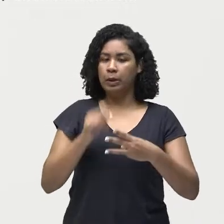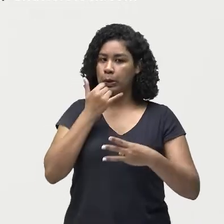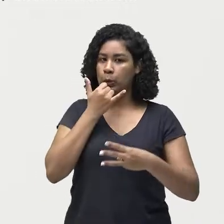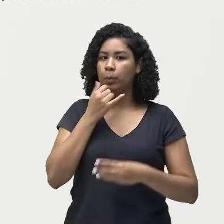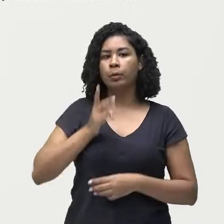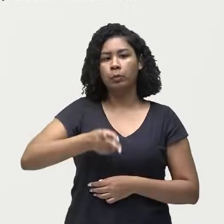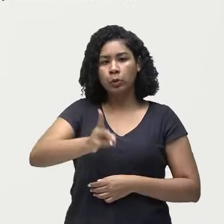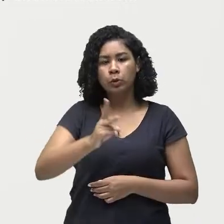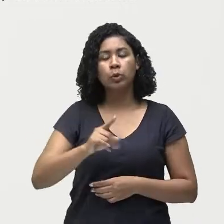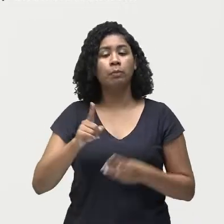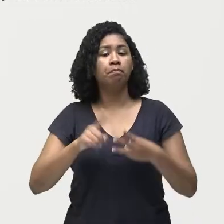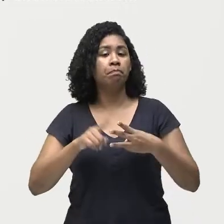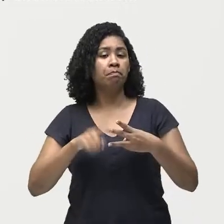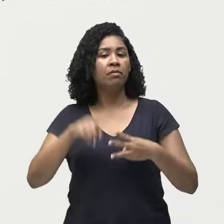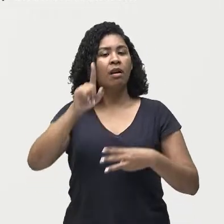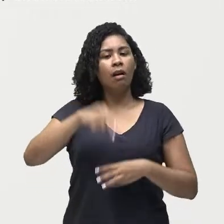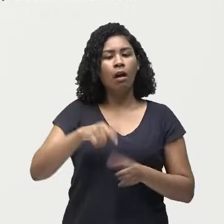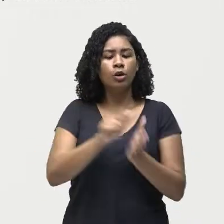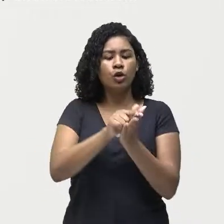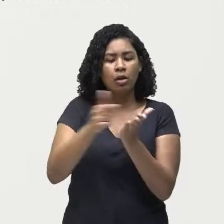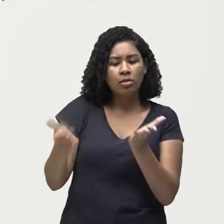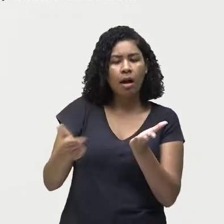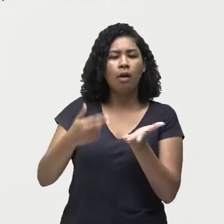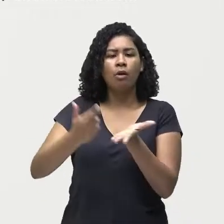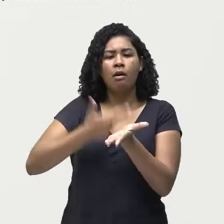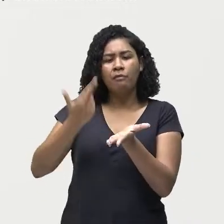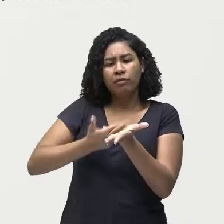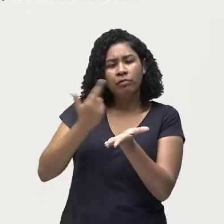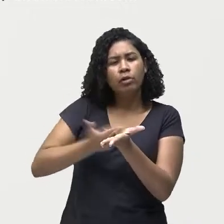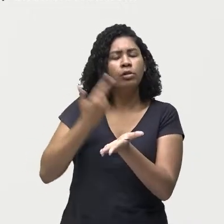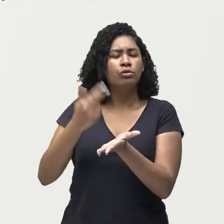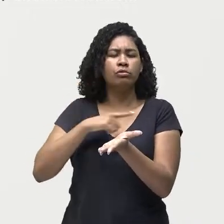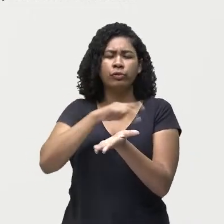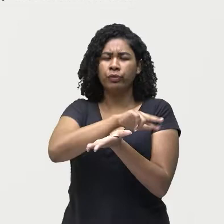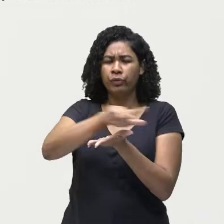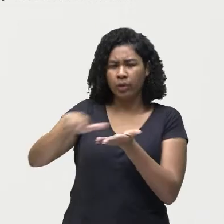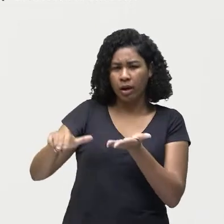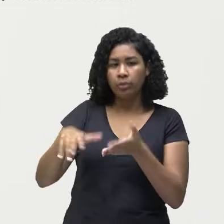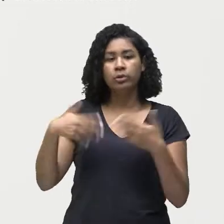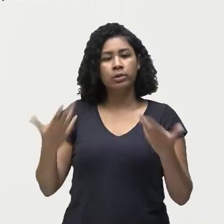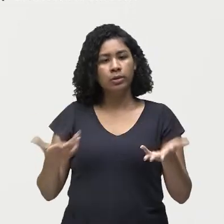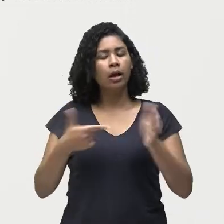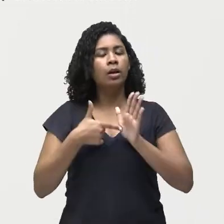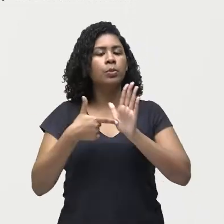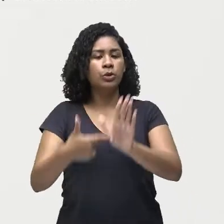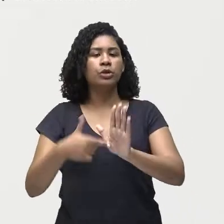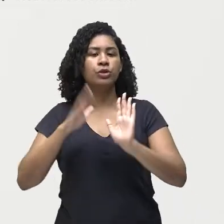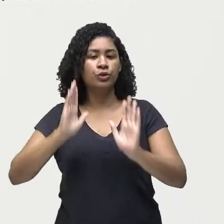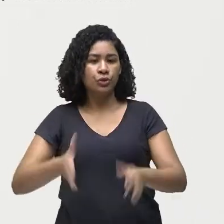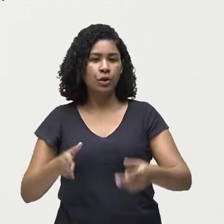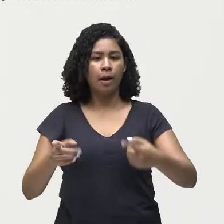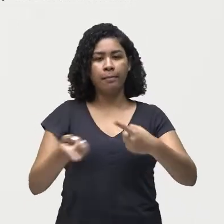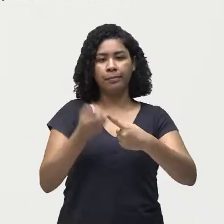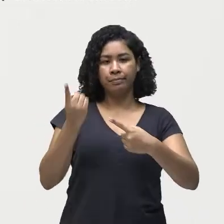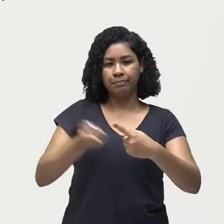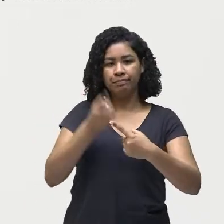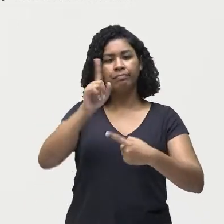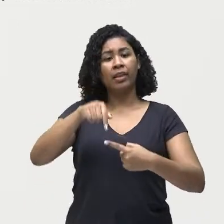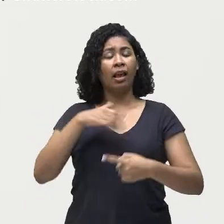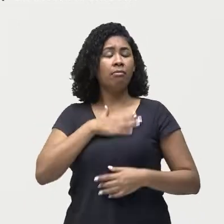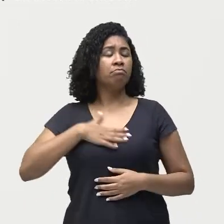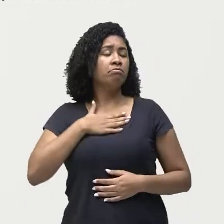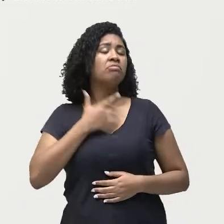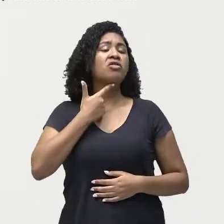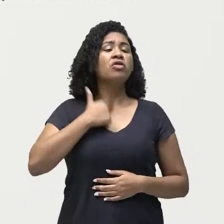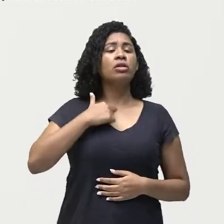as revistas. Então, nós já vimos aqui leitura para entretenimento, que se trata de você,